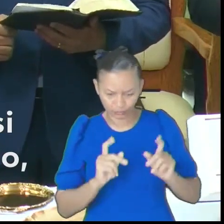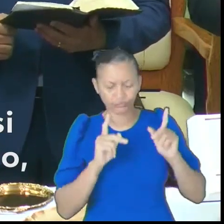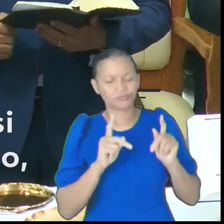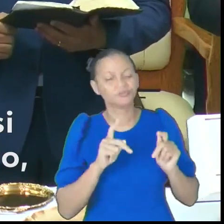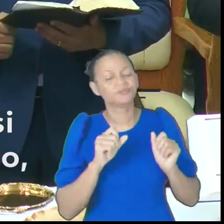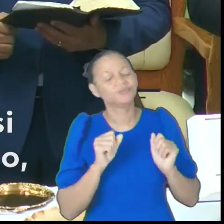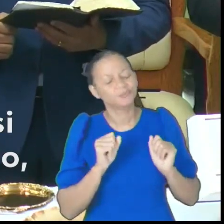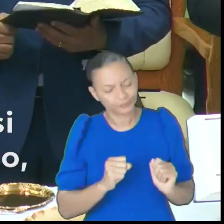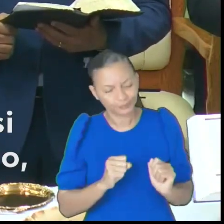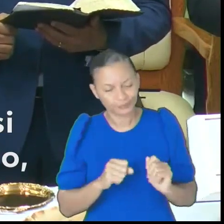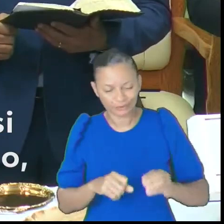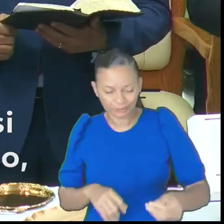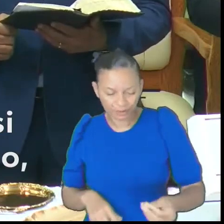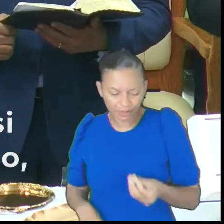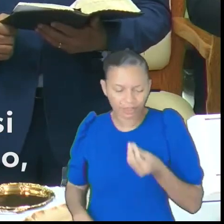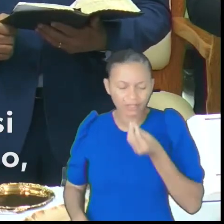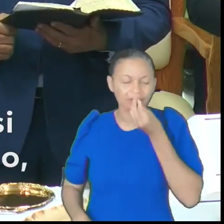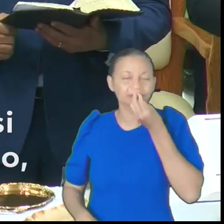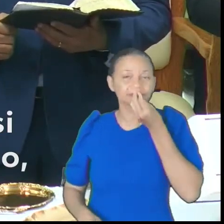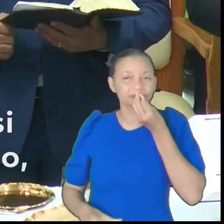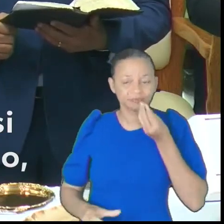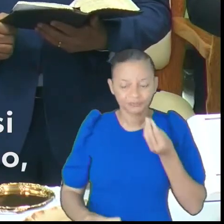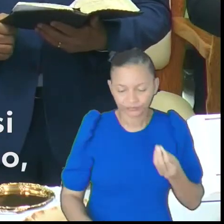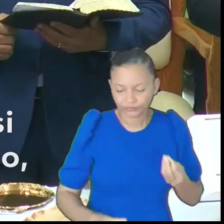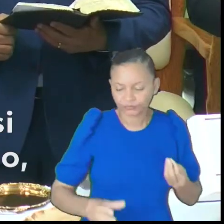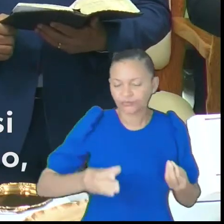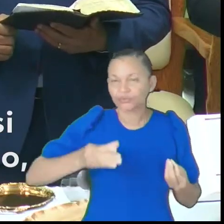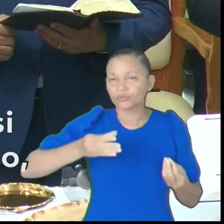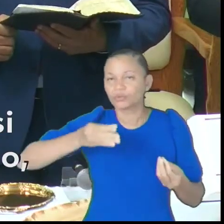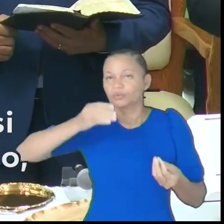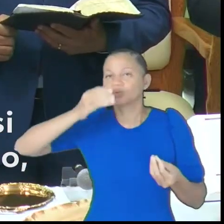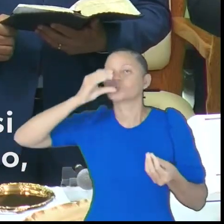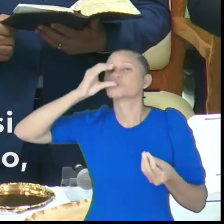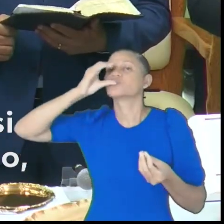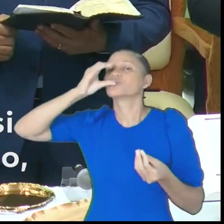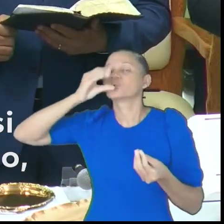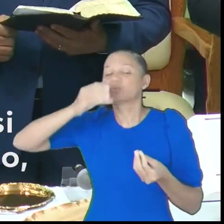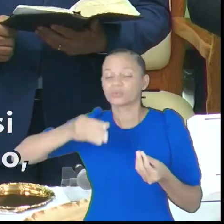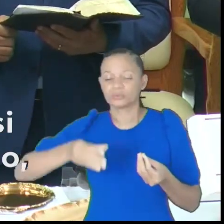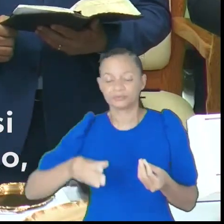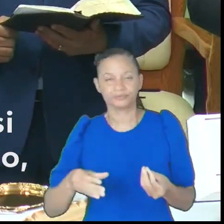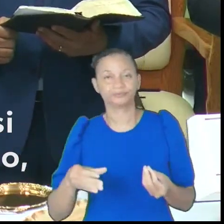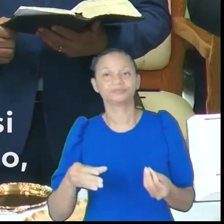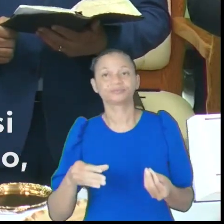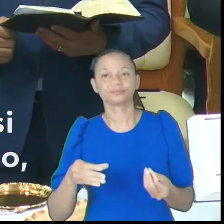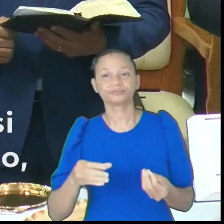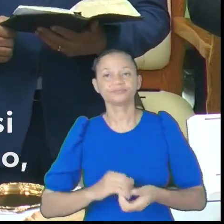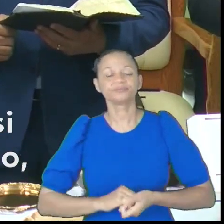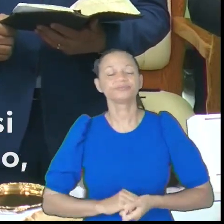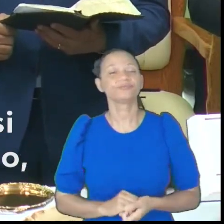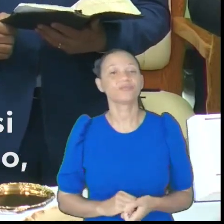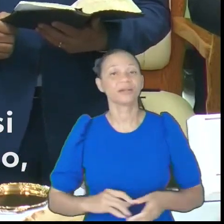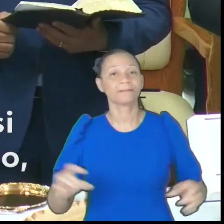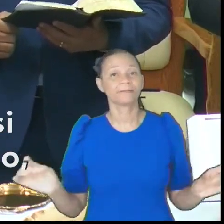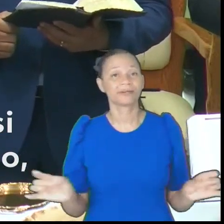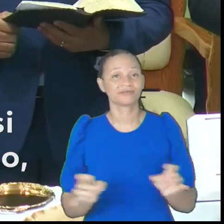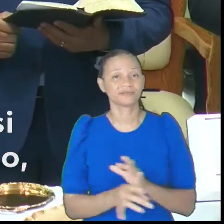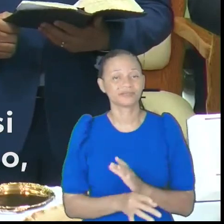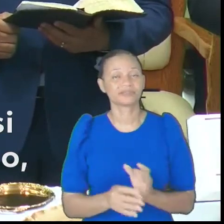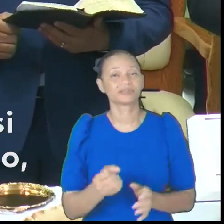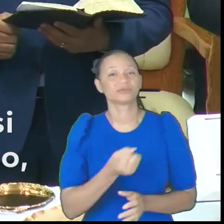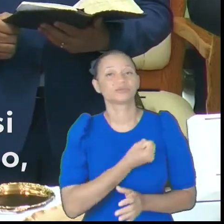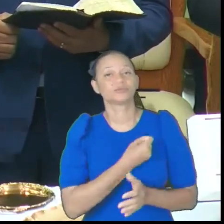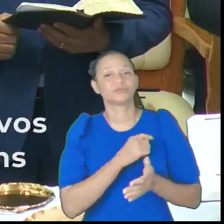pão e beba deste cálice. Para a gente concluir no versículo de número